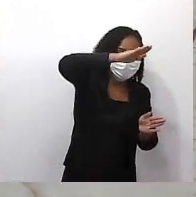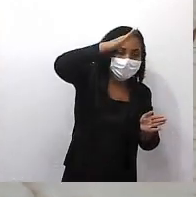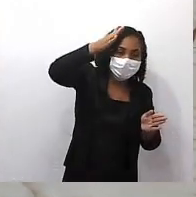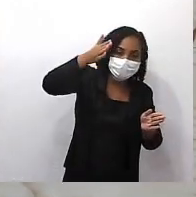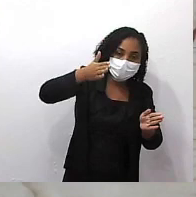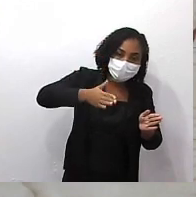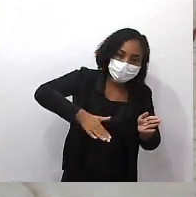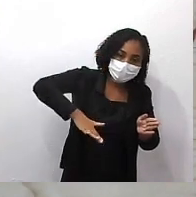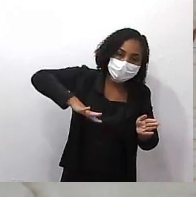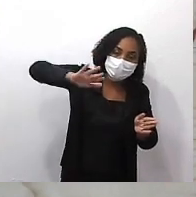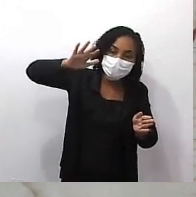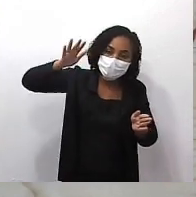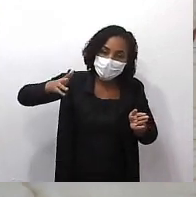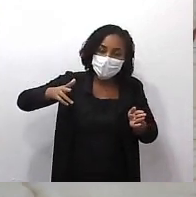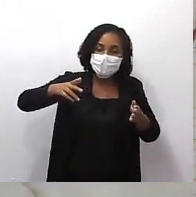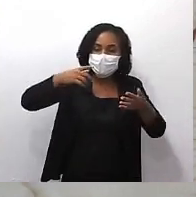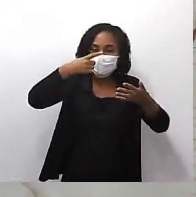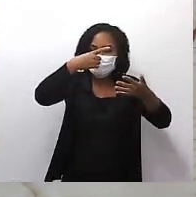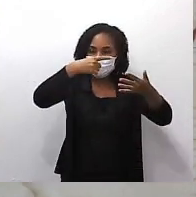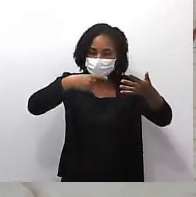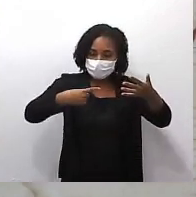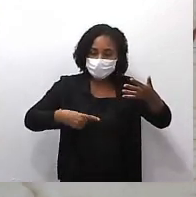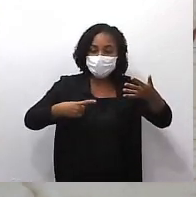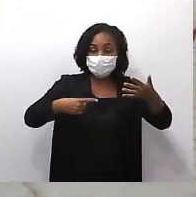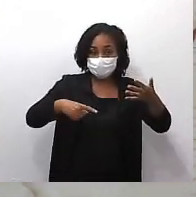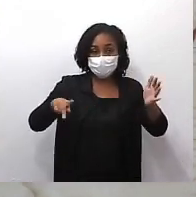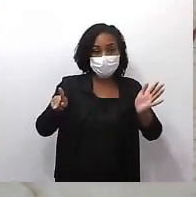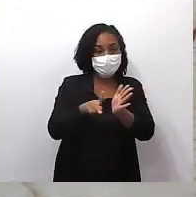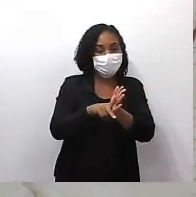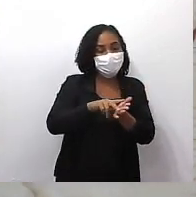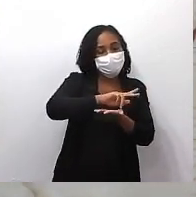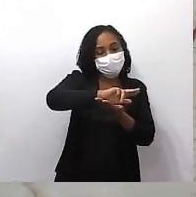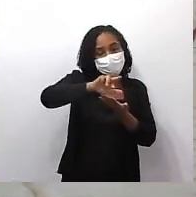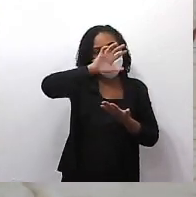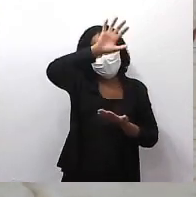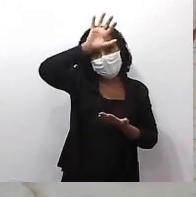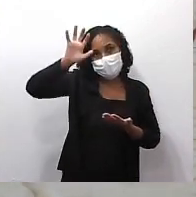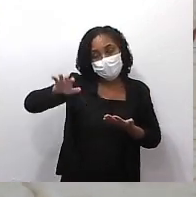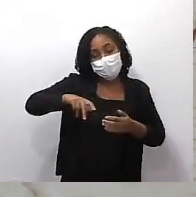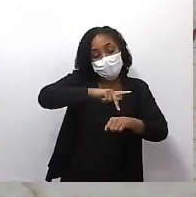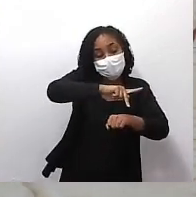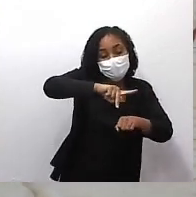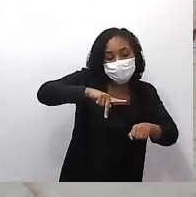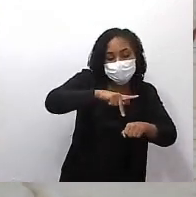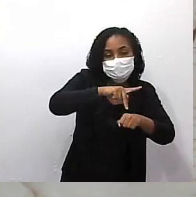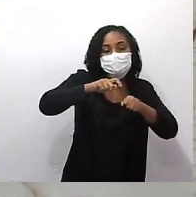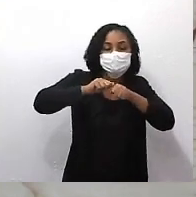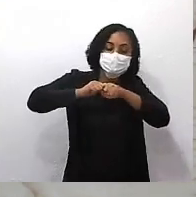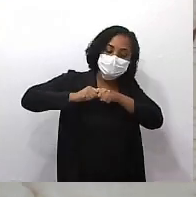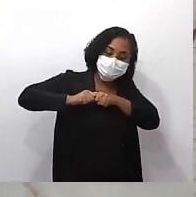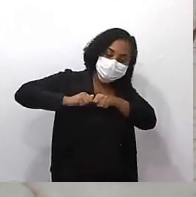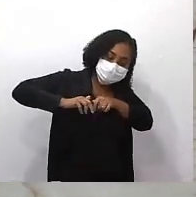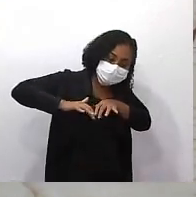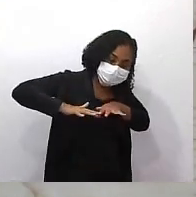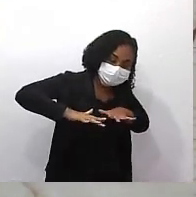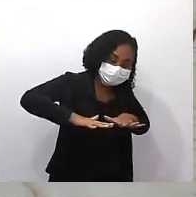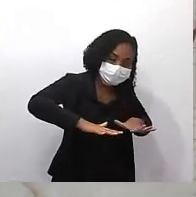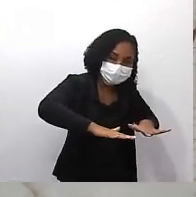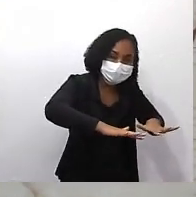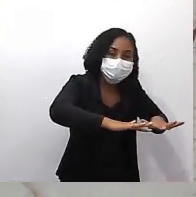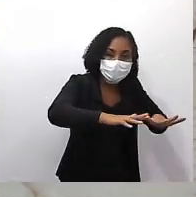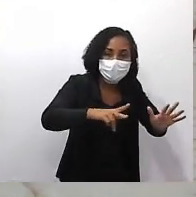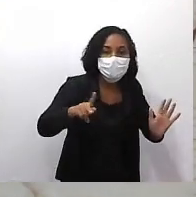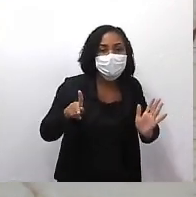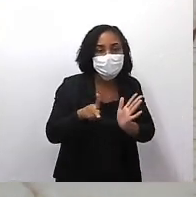Peru, Equador, Colômbia, aquelas montanhas ali, principalmente a do Peru, vai provocar degelo e esse degelo vai dar origem a um